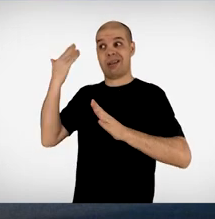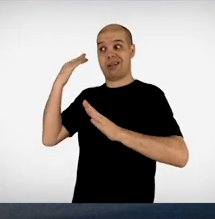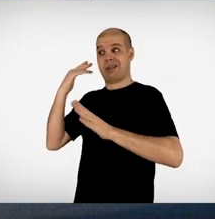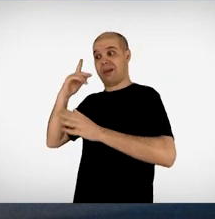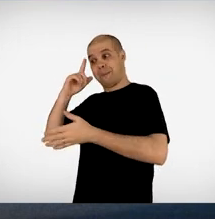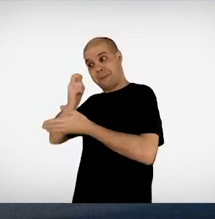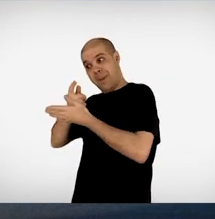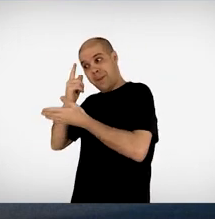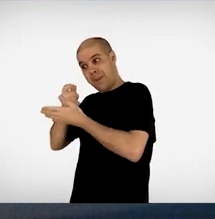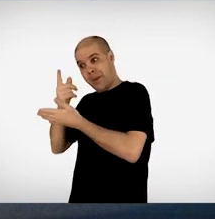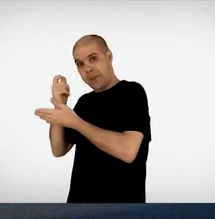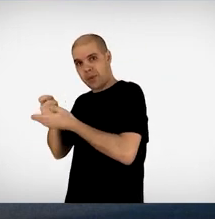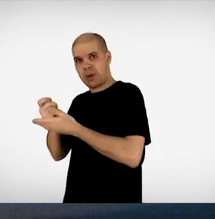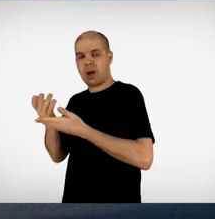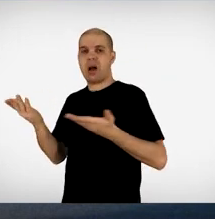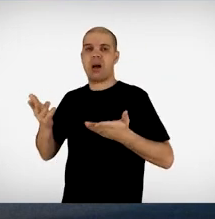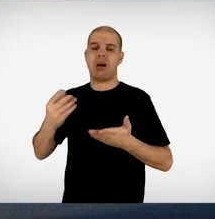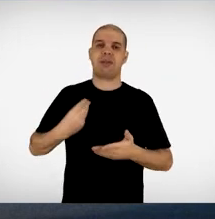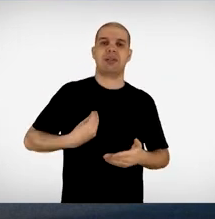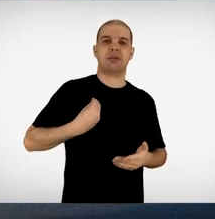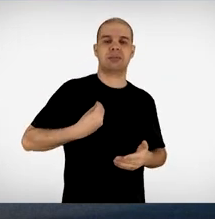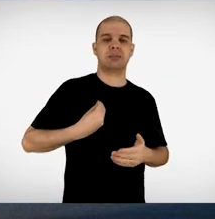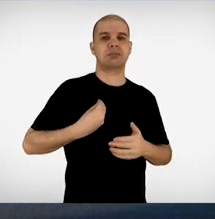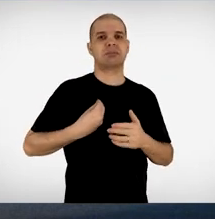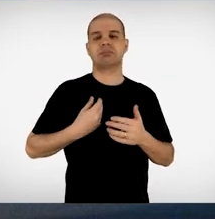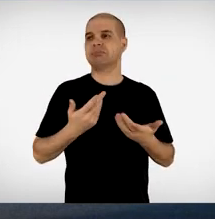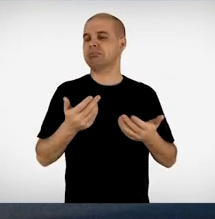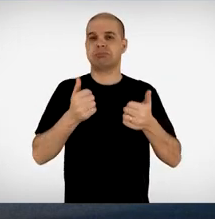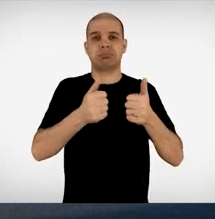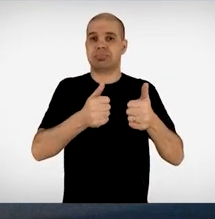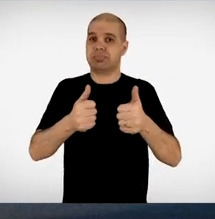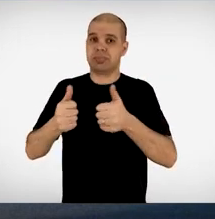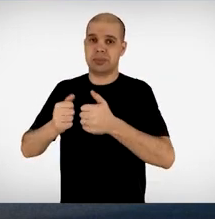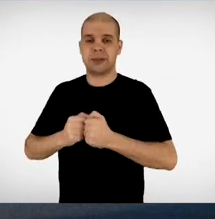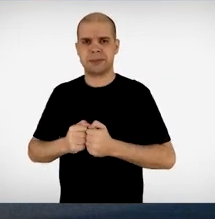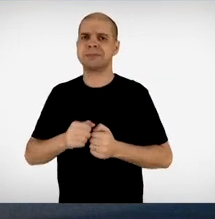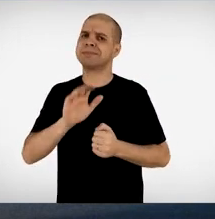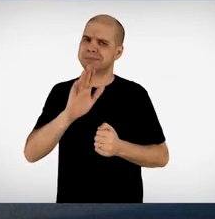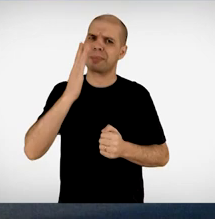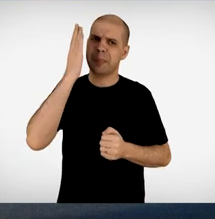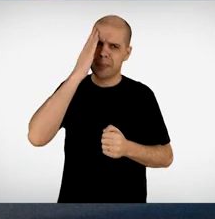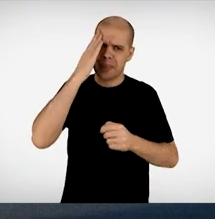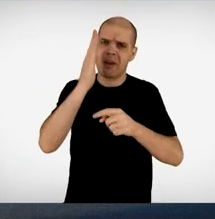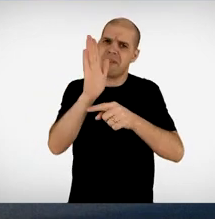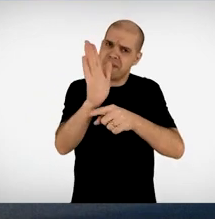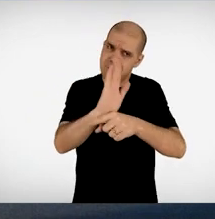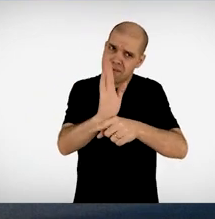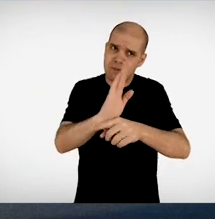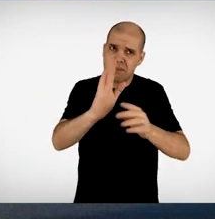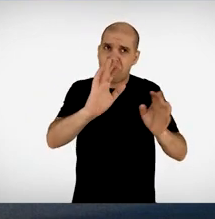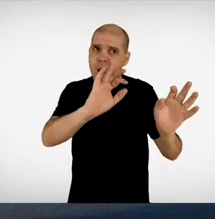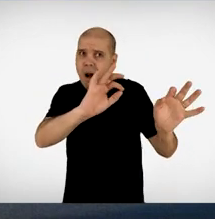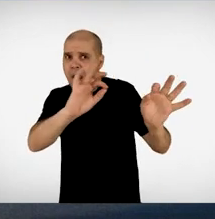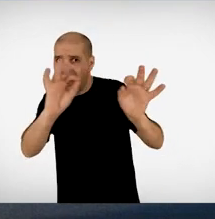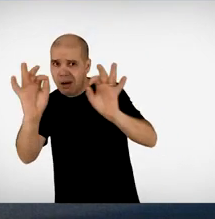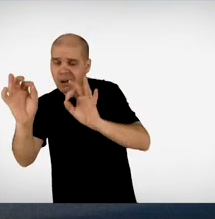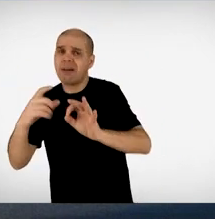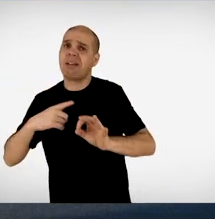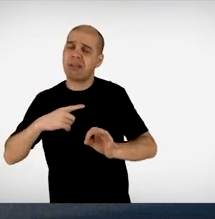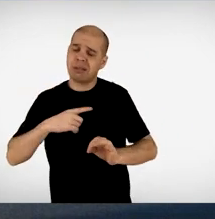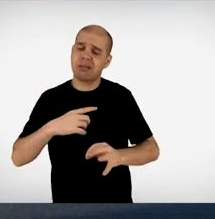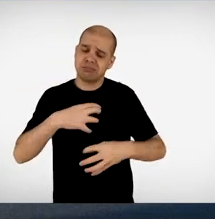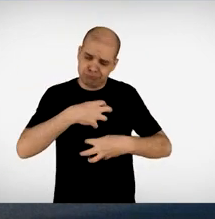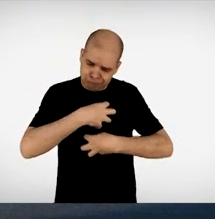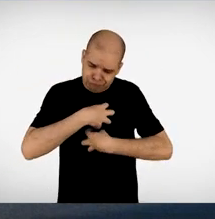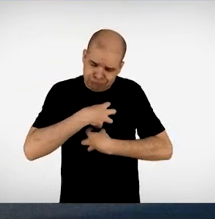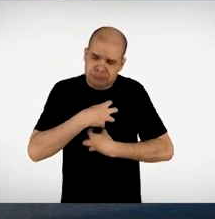escolher. Então, eu acho que é super interessante isso que você fala. E eu acho que esse filme não é um filme livre de angústia. Ele tem a sua beleza, mas